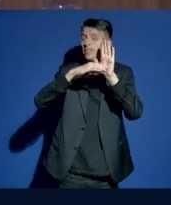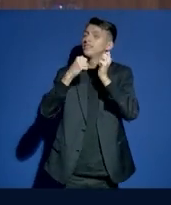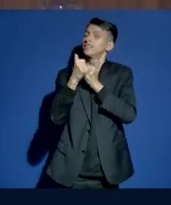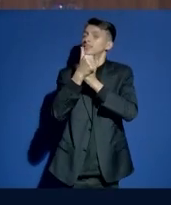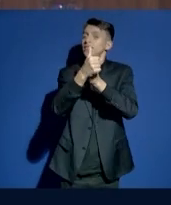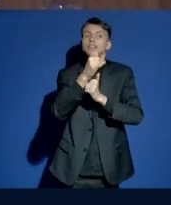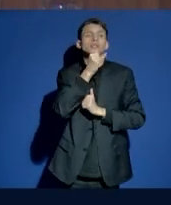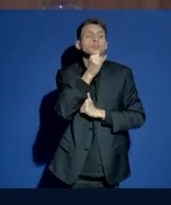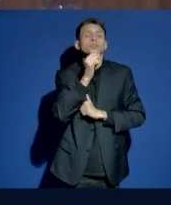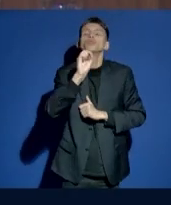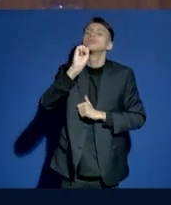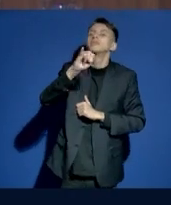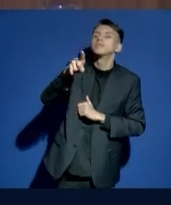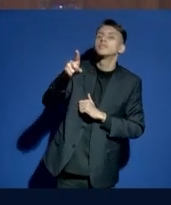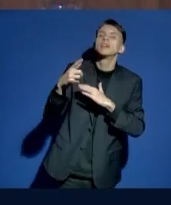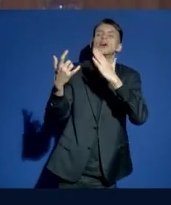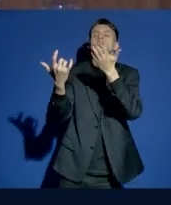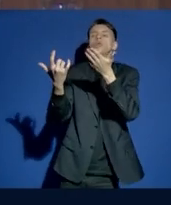em desacordo